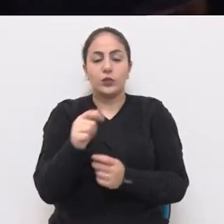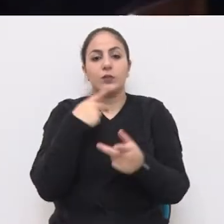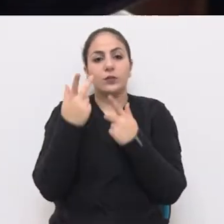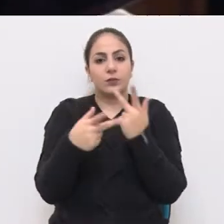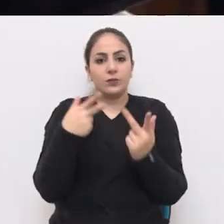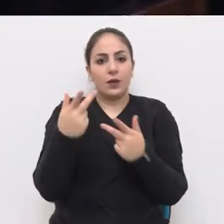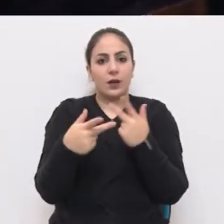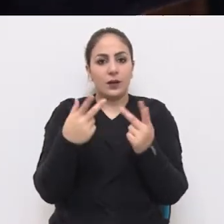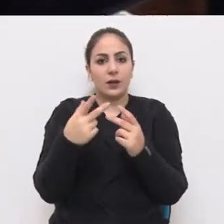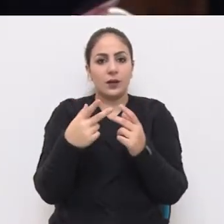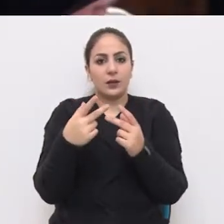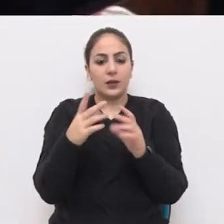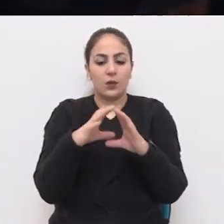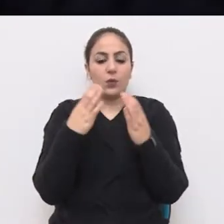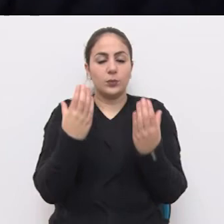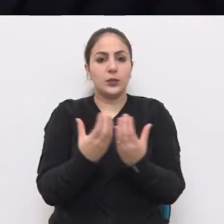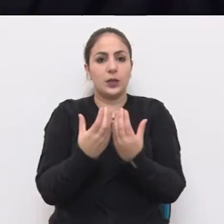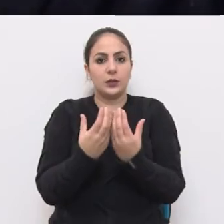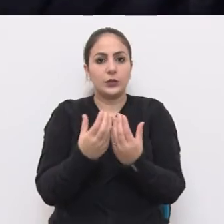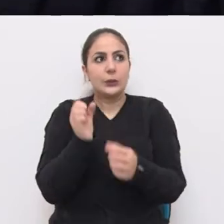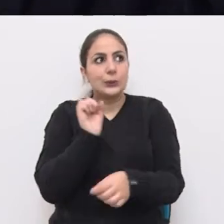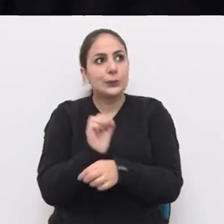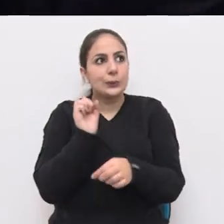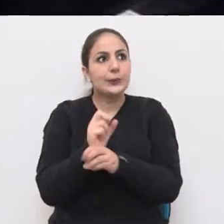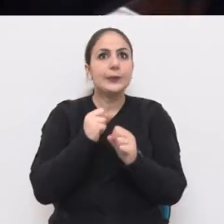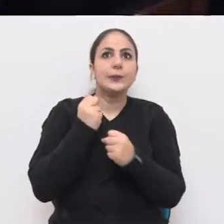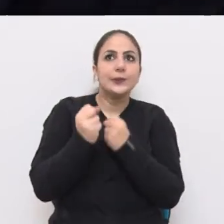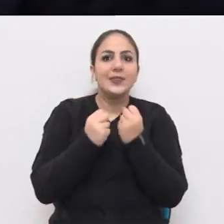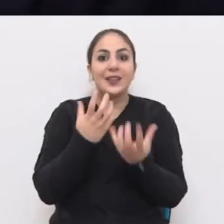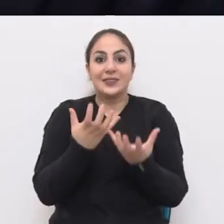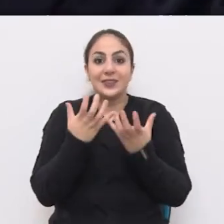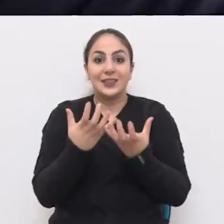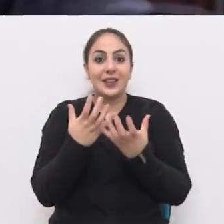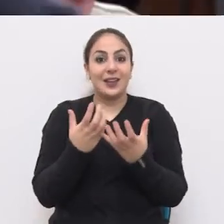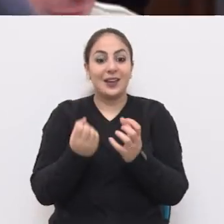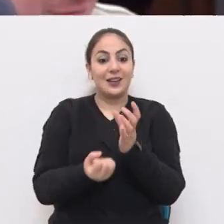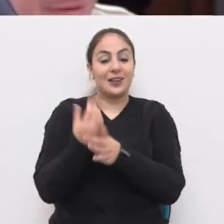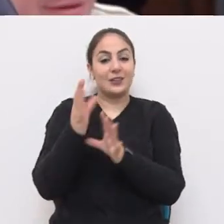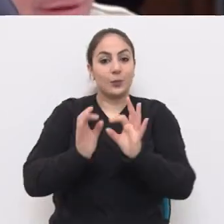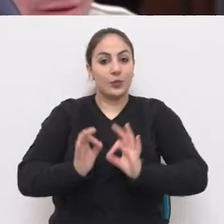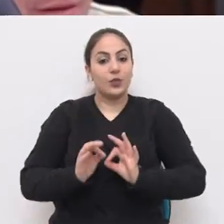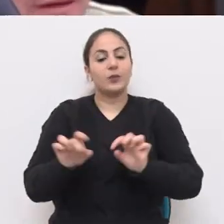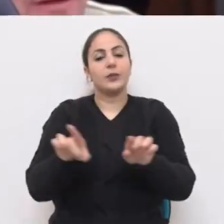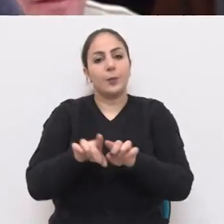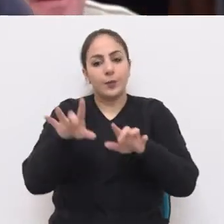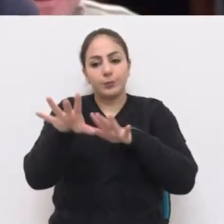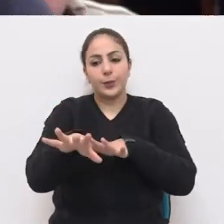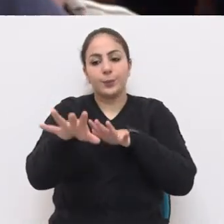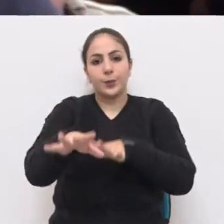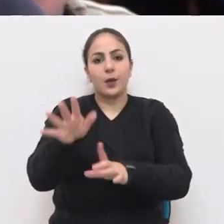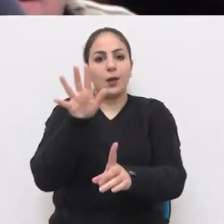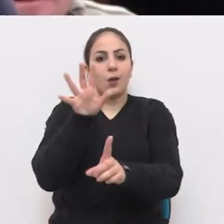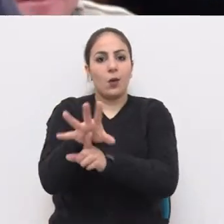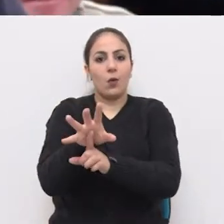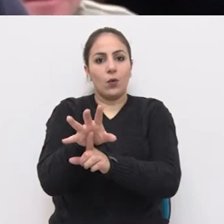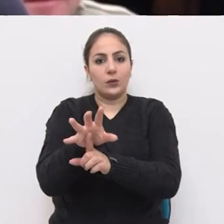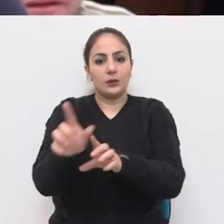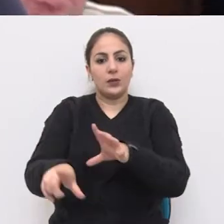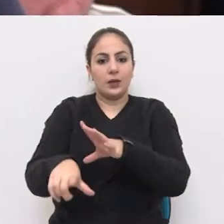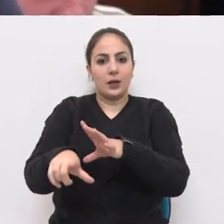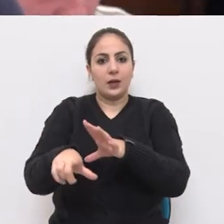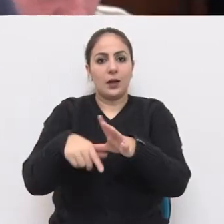que a comunidade que aguardava ansiosa a criação do programa também vai protestar contra a decisão